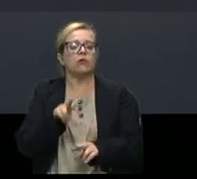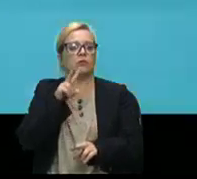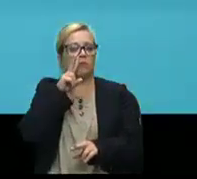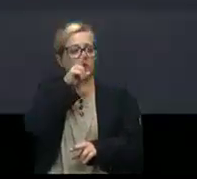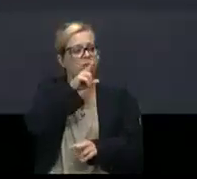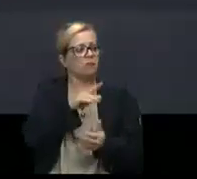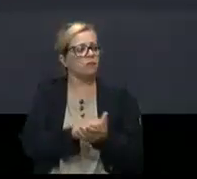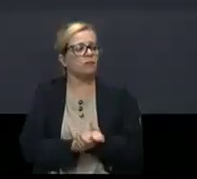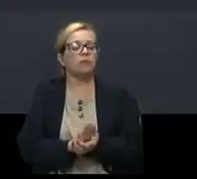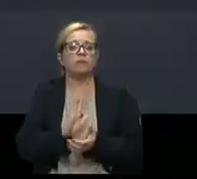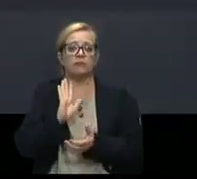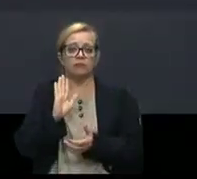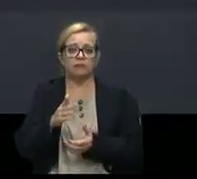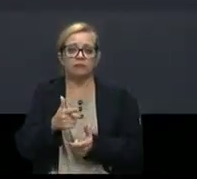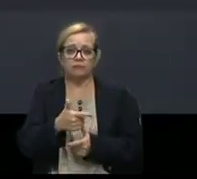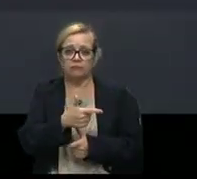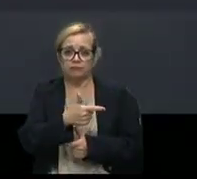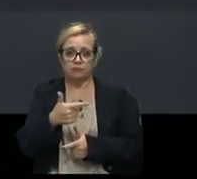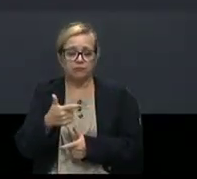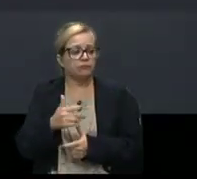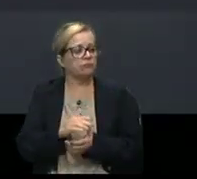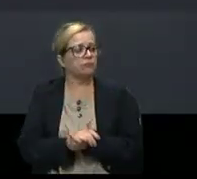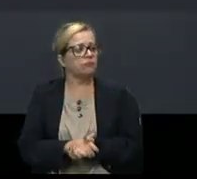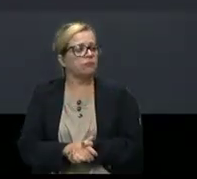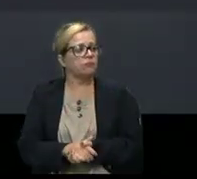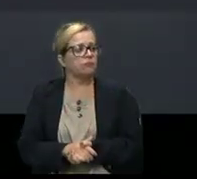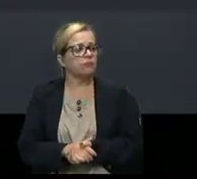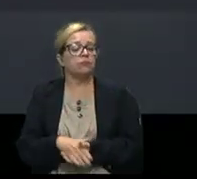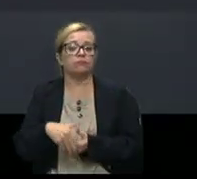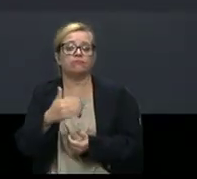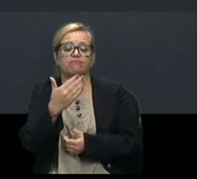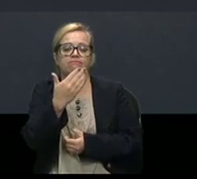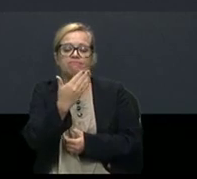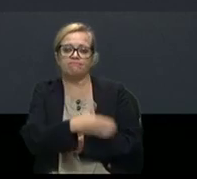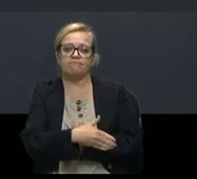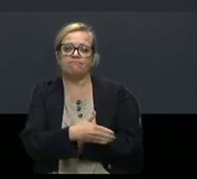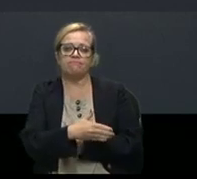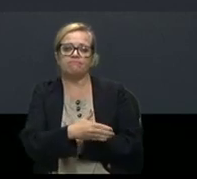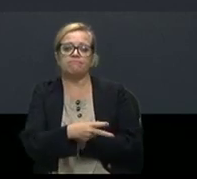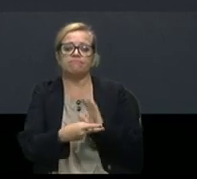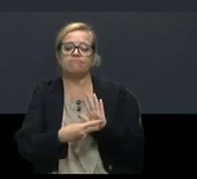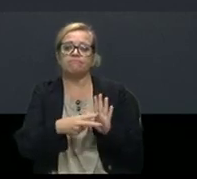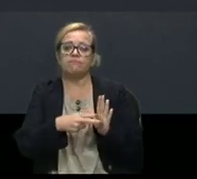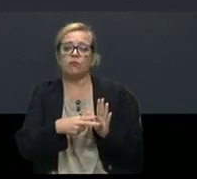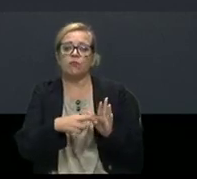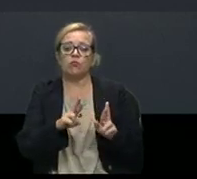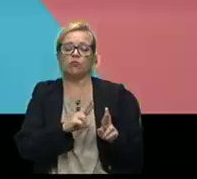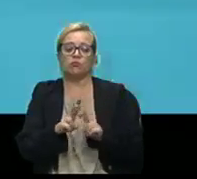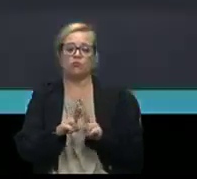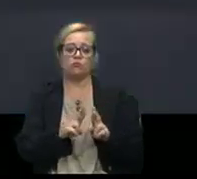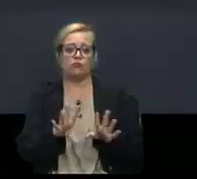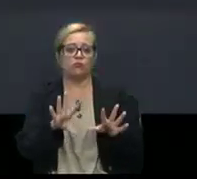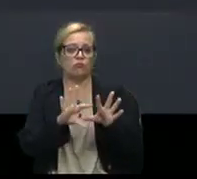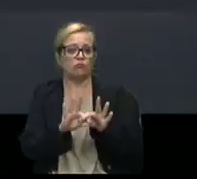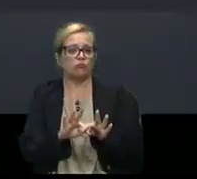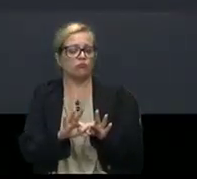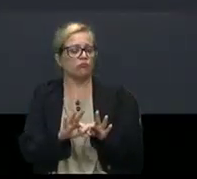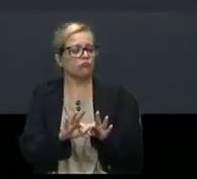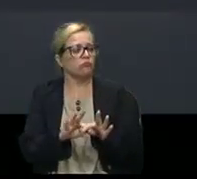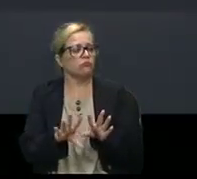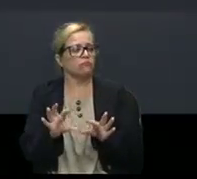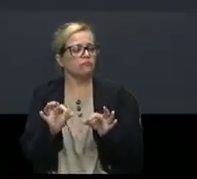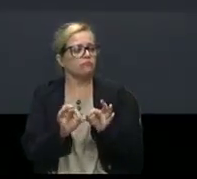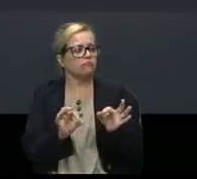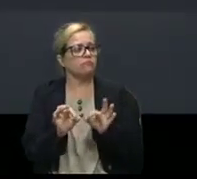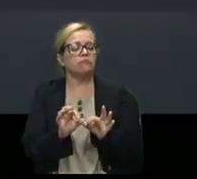forte. Agora, na SP2, o desafio foi testar a significância da correlação. Foi